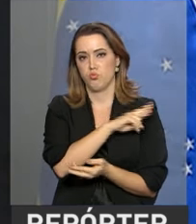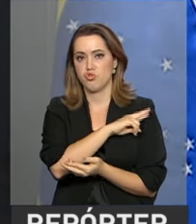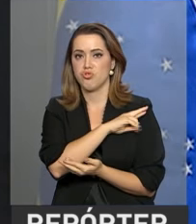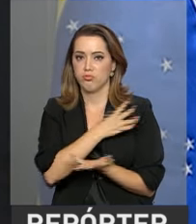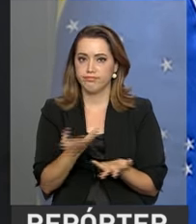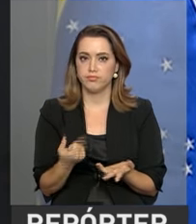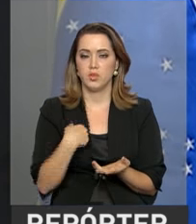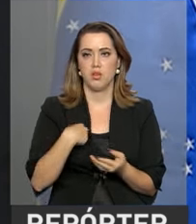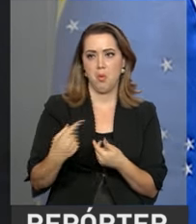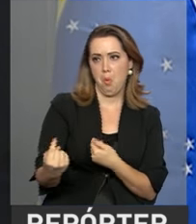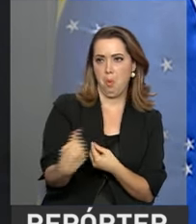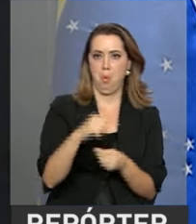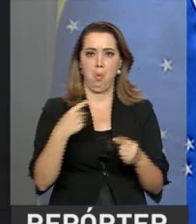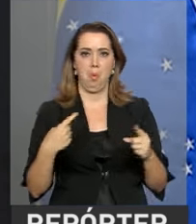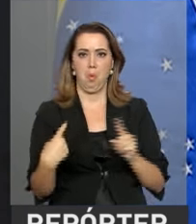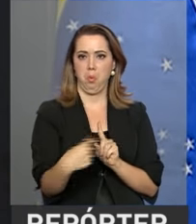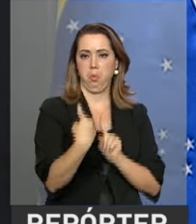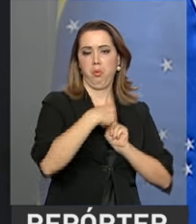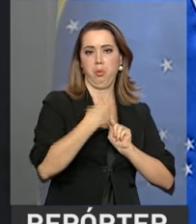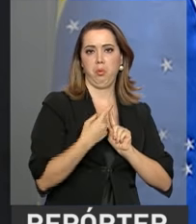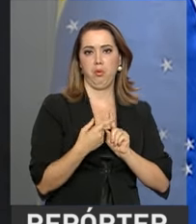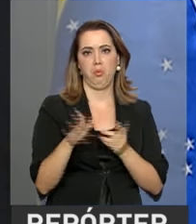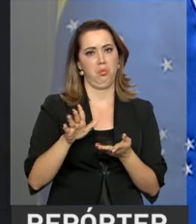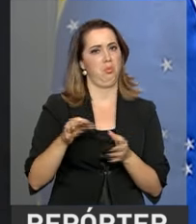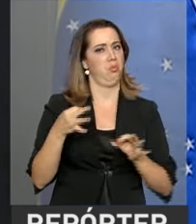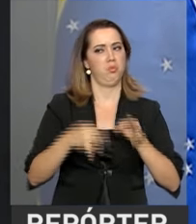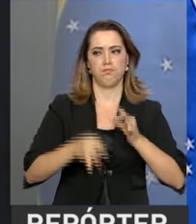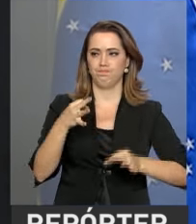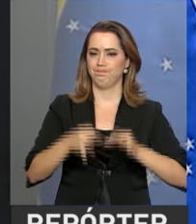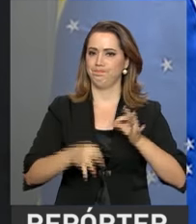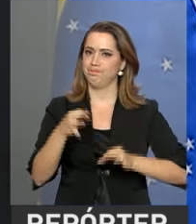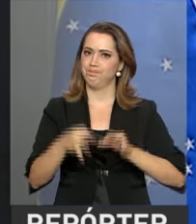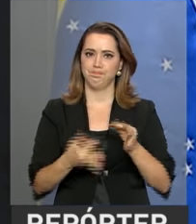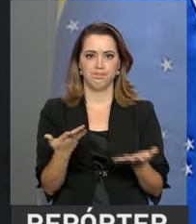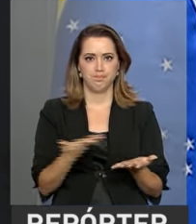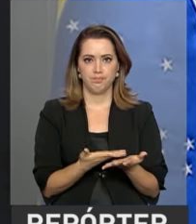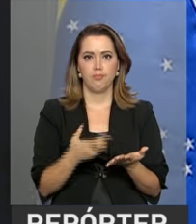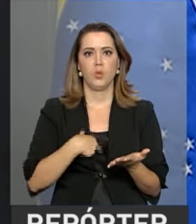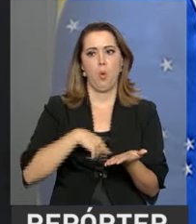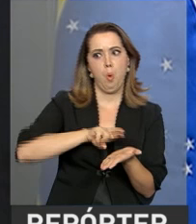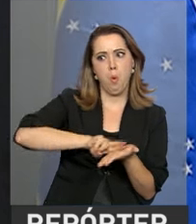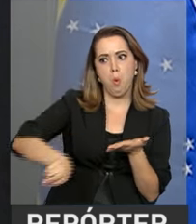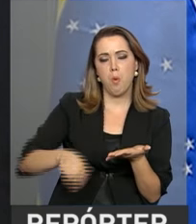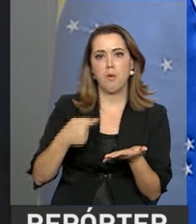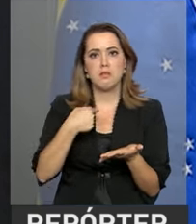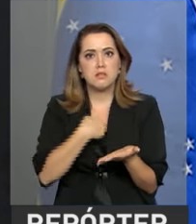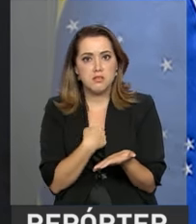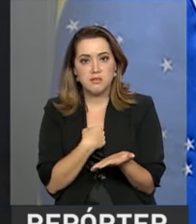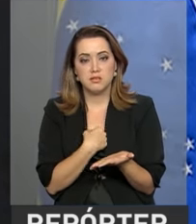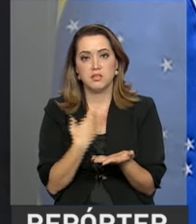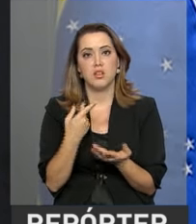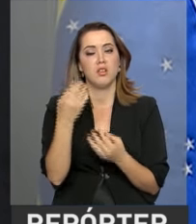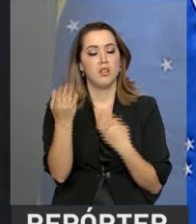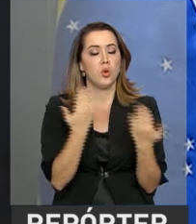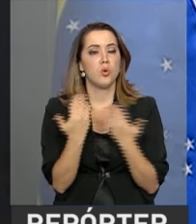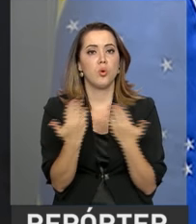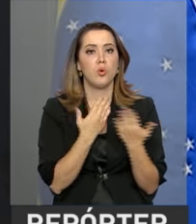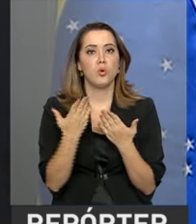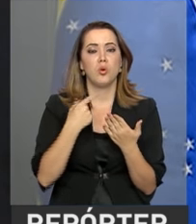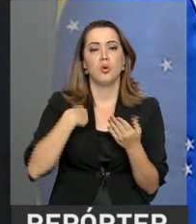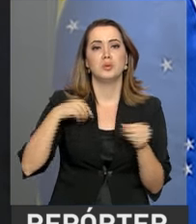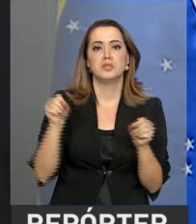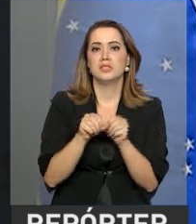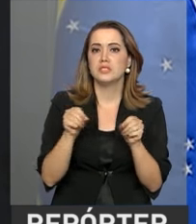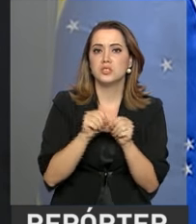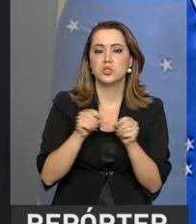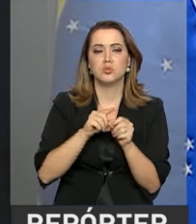acusações dirigidas contra mim são injustas e descabidas. Cassar em definitivo meu mandato é como me submeter a